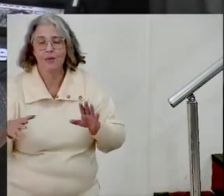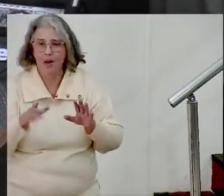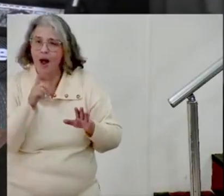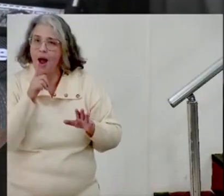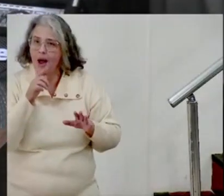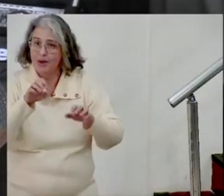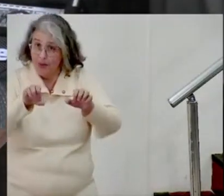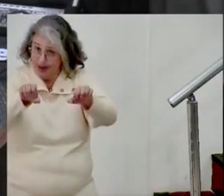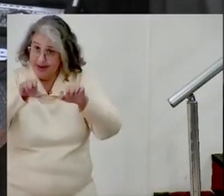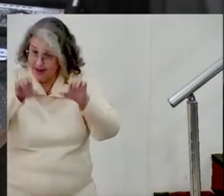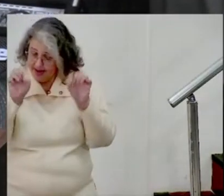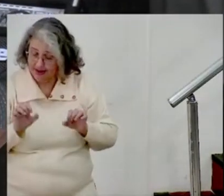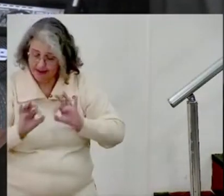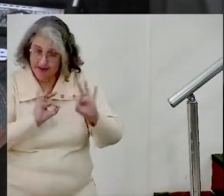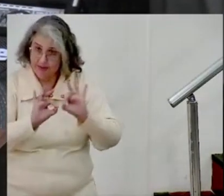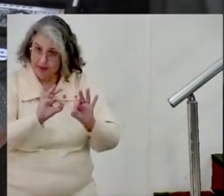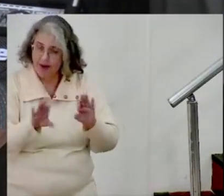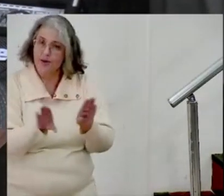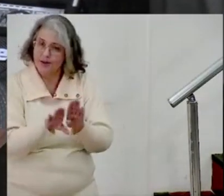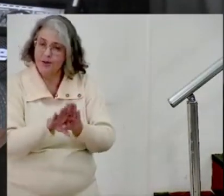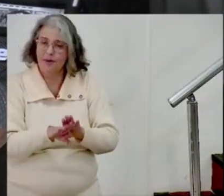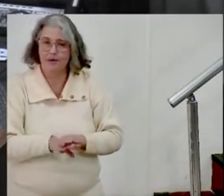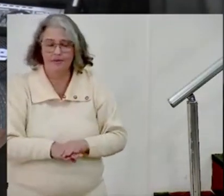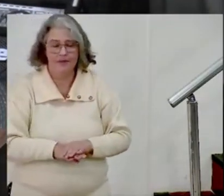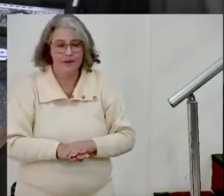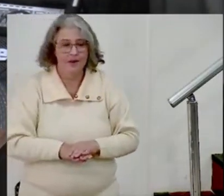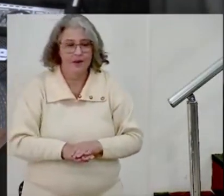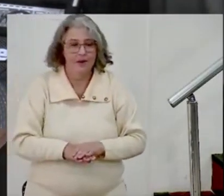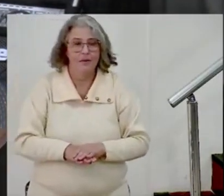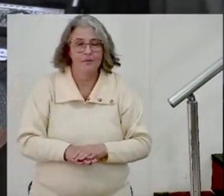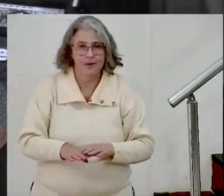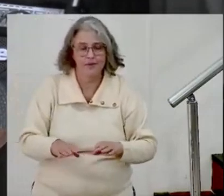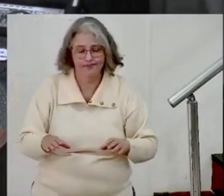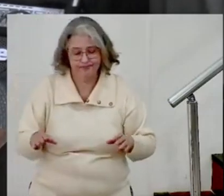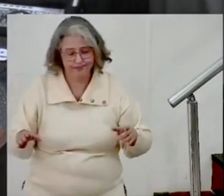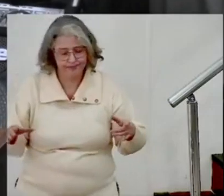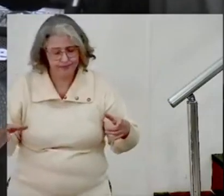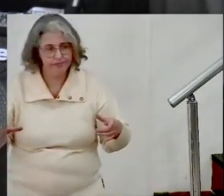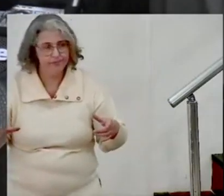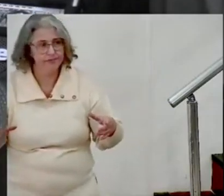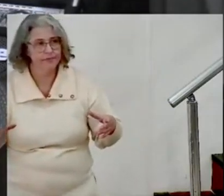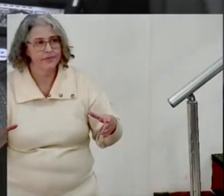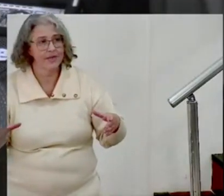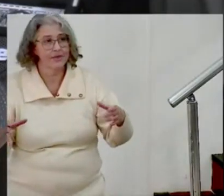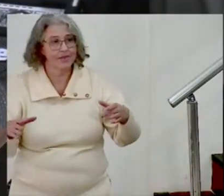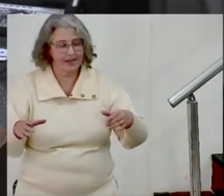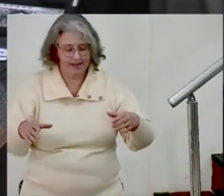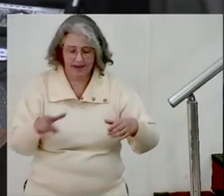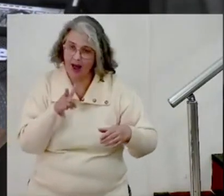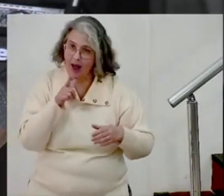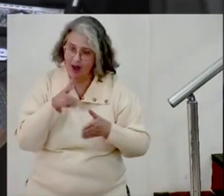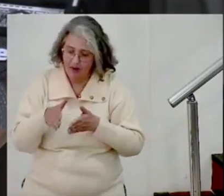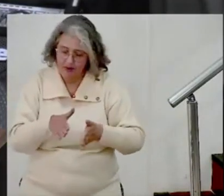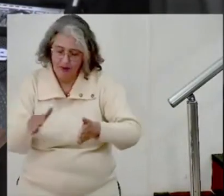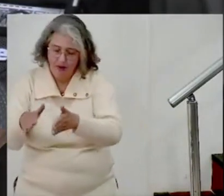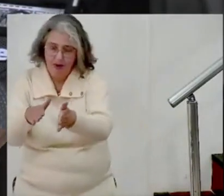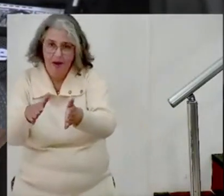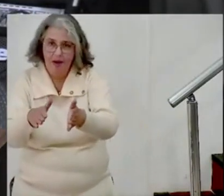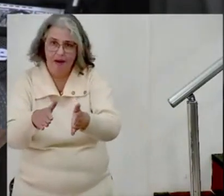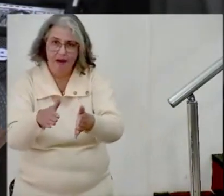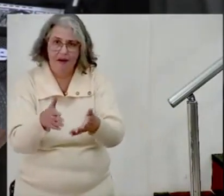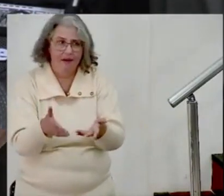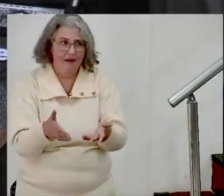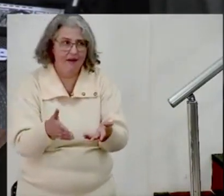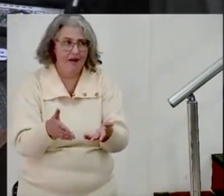tinha do lado de fora. Por quê? O Senaqueribe vai vir, vai sitiar a cidade, vai ficar acampado aqui, e eu vou deixar água potável para ele beber? Ele